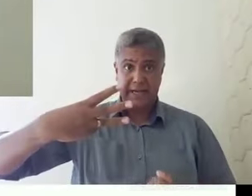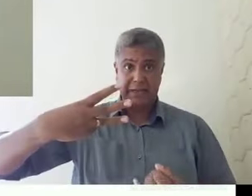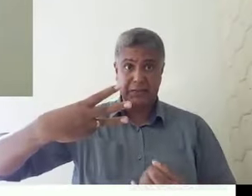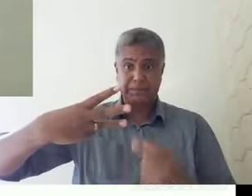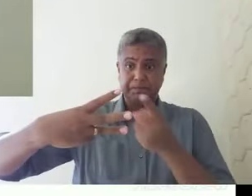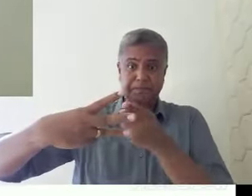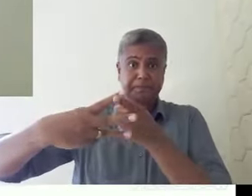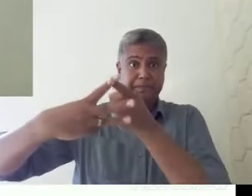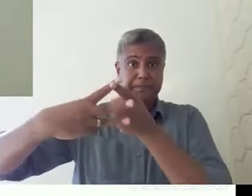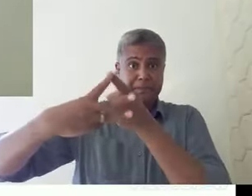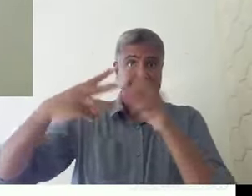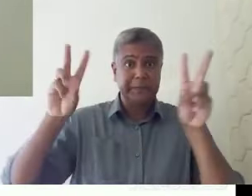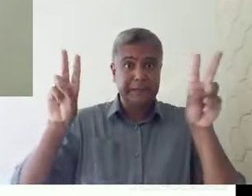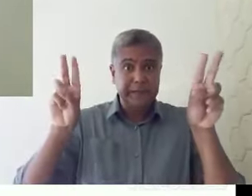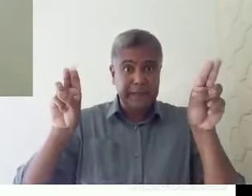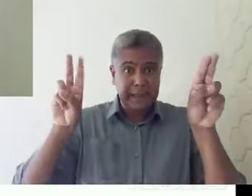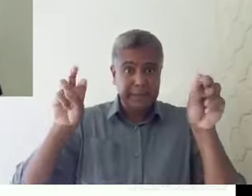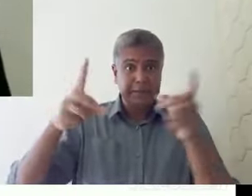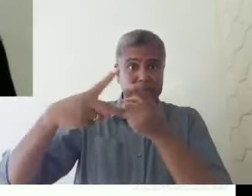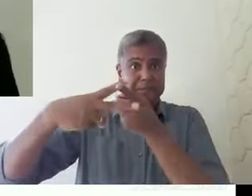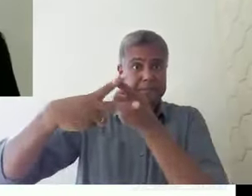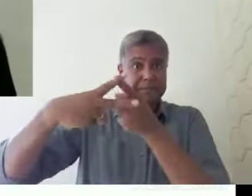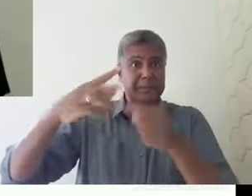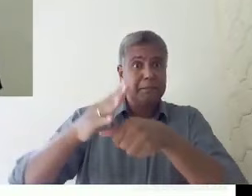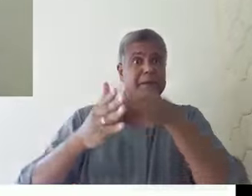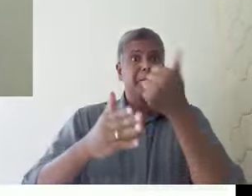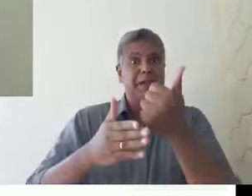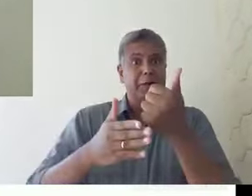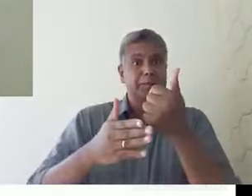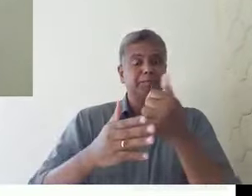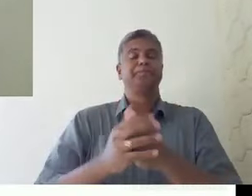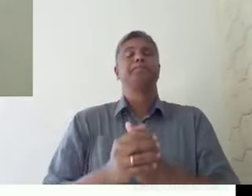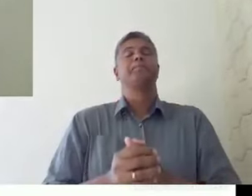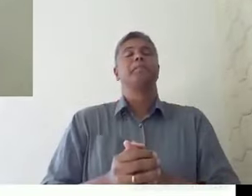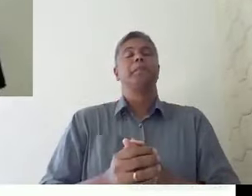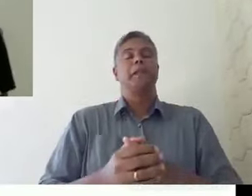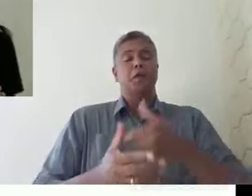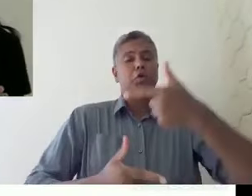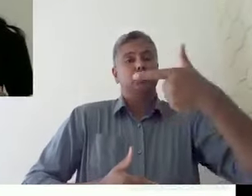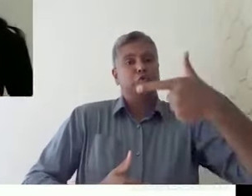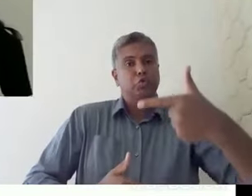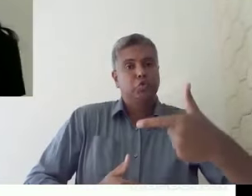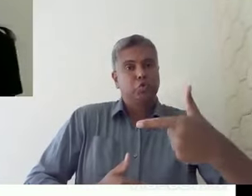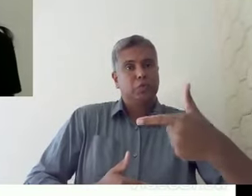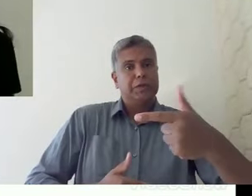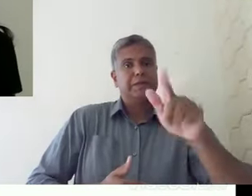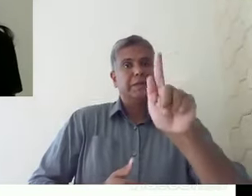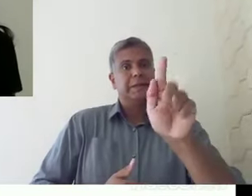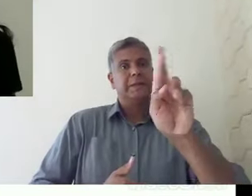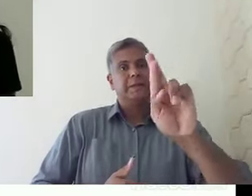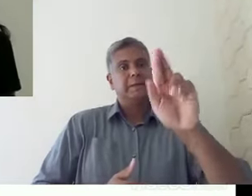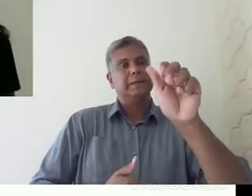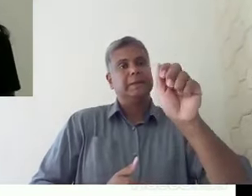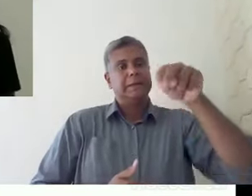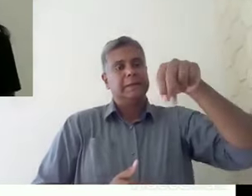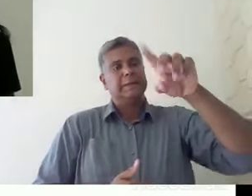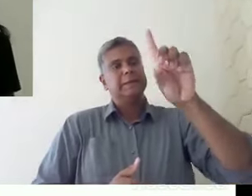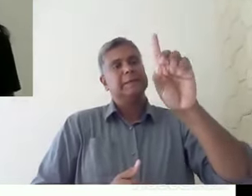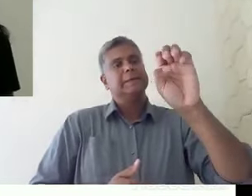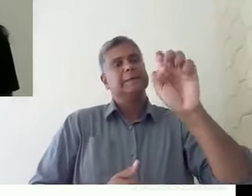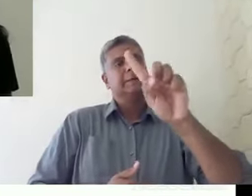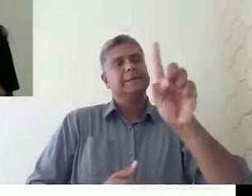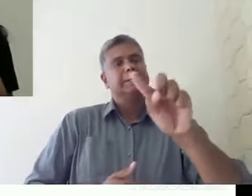mencionados. O primeiro deles tem a ver com a subdivisão das duas categorias de grandezas que a